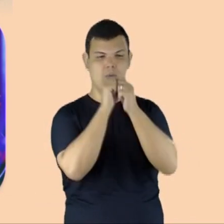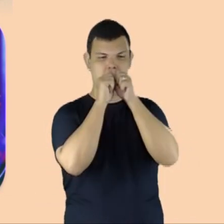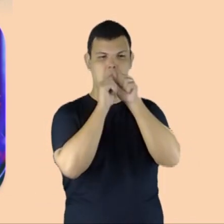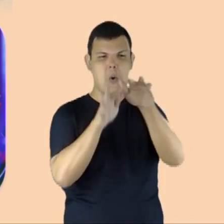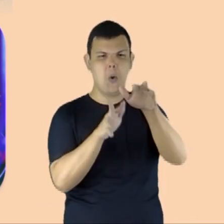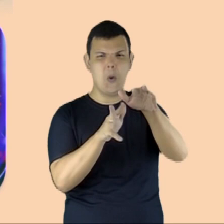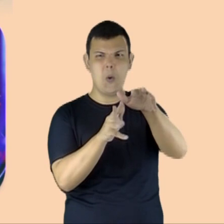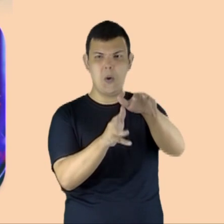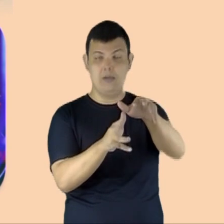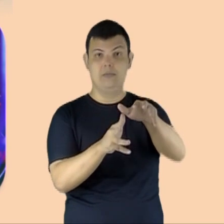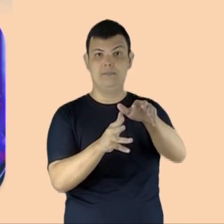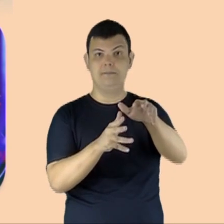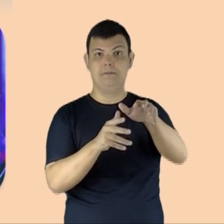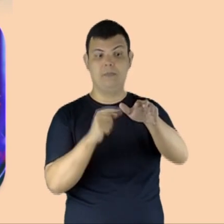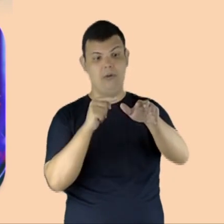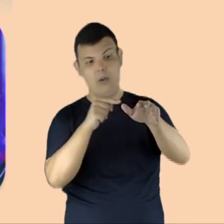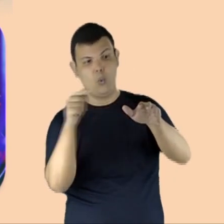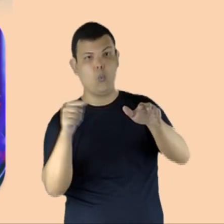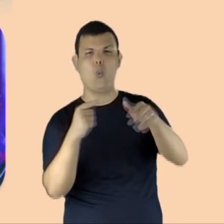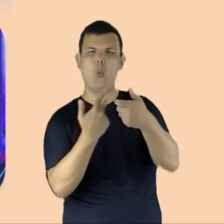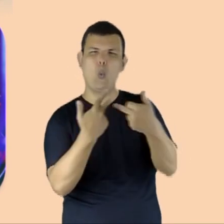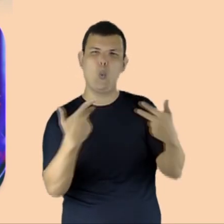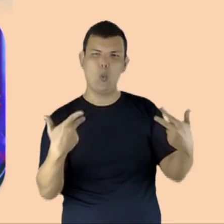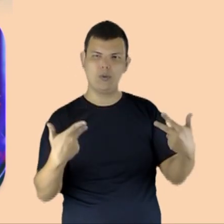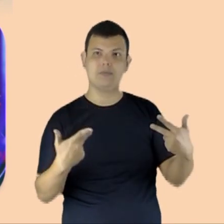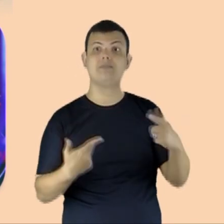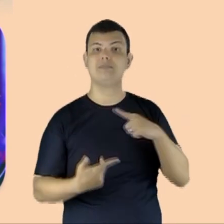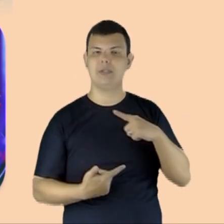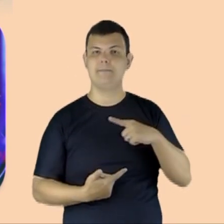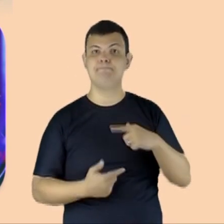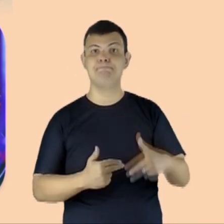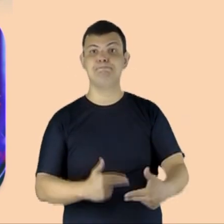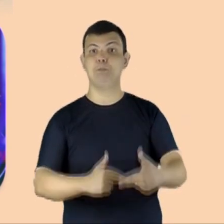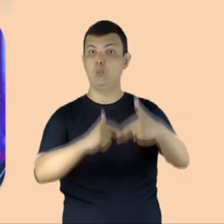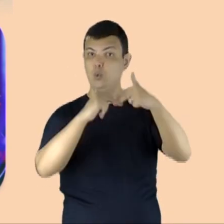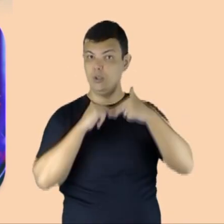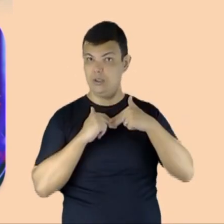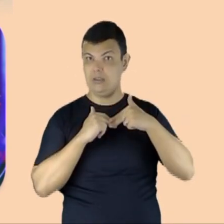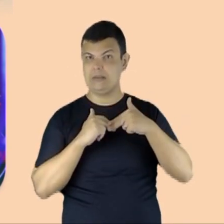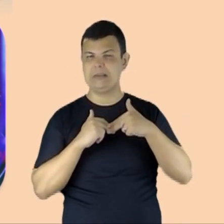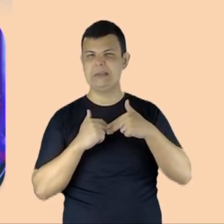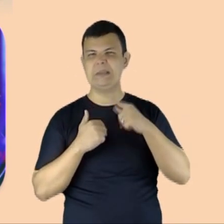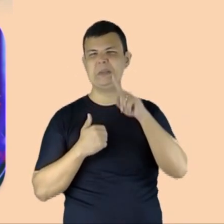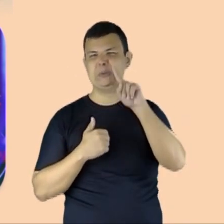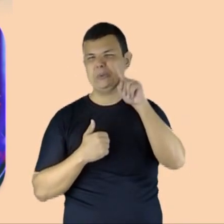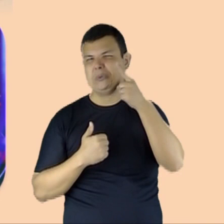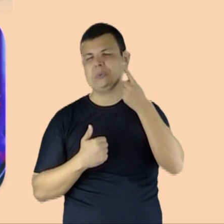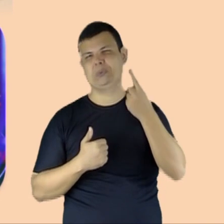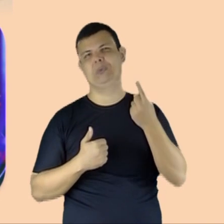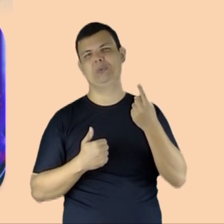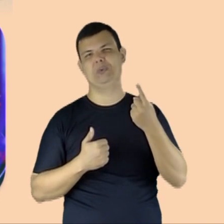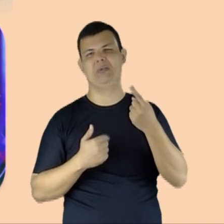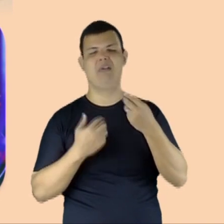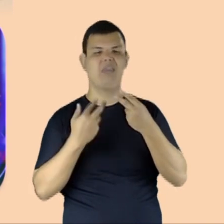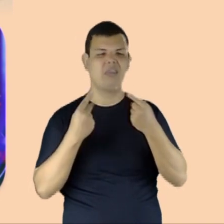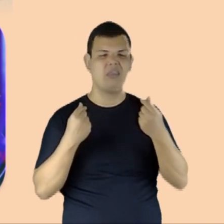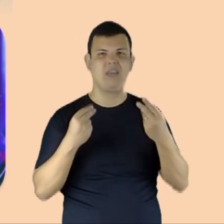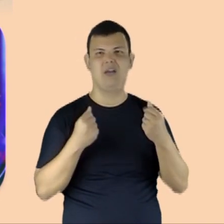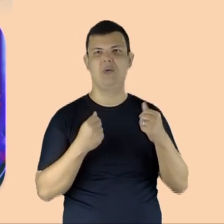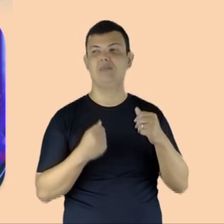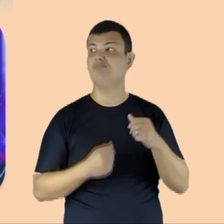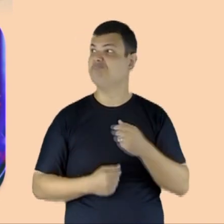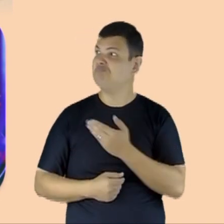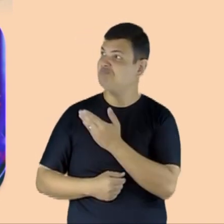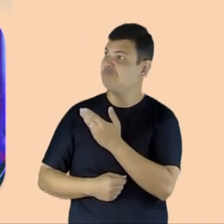leva consigo o que encontrar pelo caminho. Por isso, às vezes, meleca e saliva saem com o espirro. Olha só essa